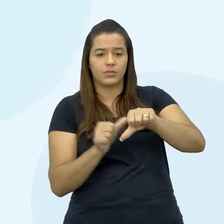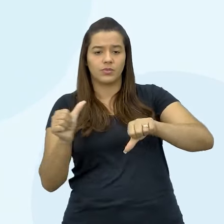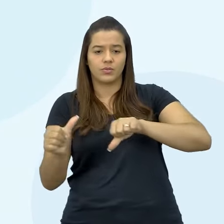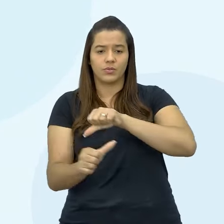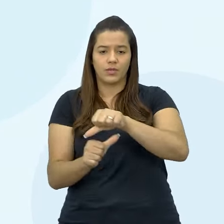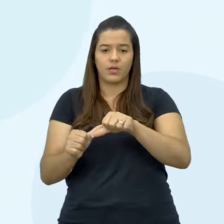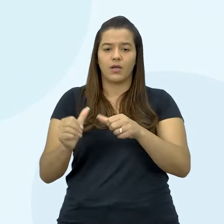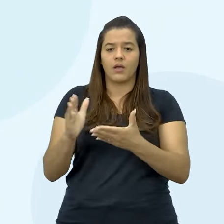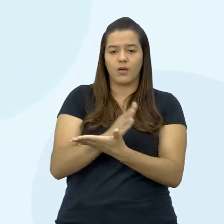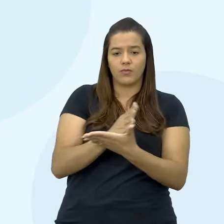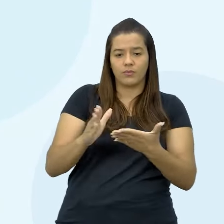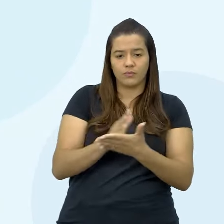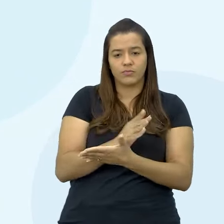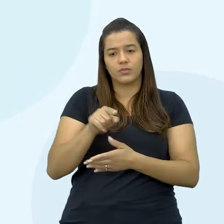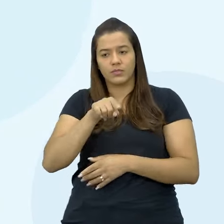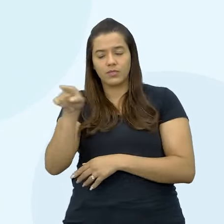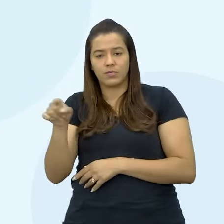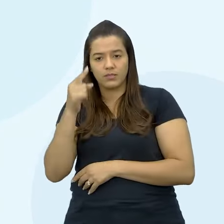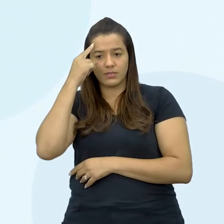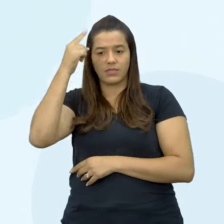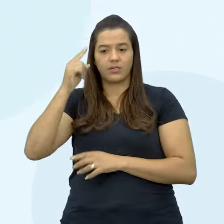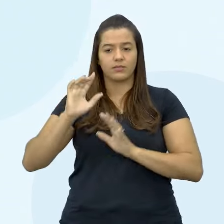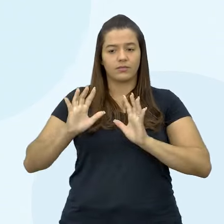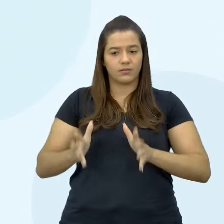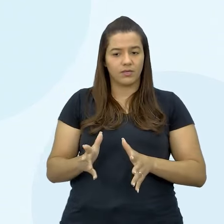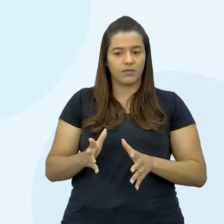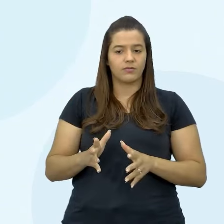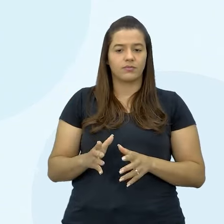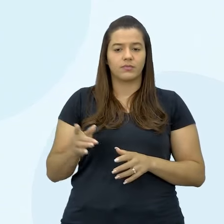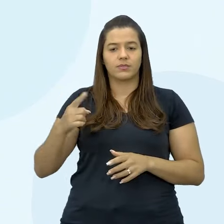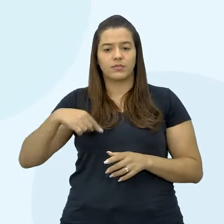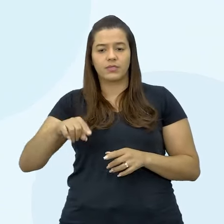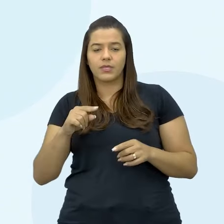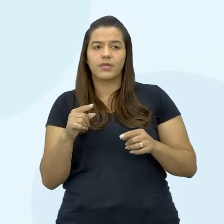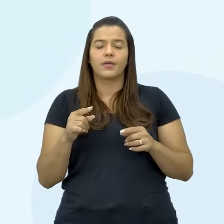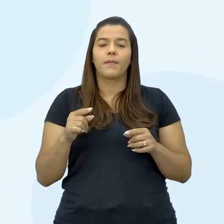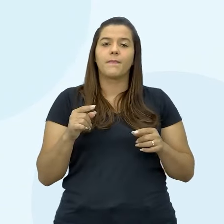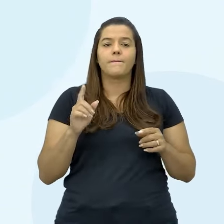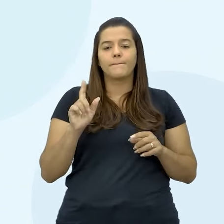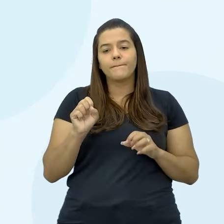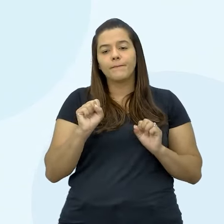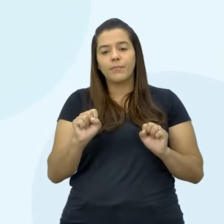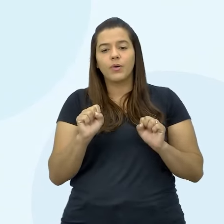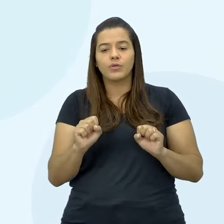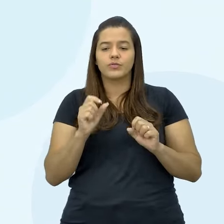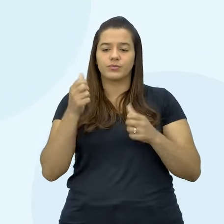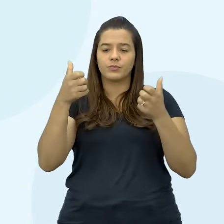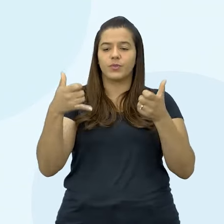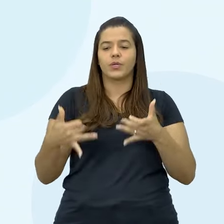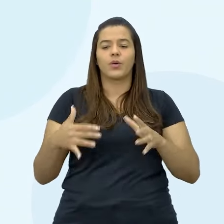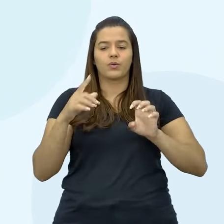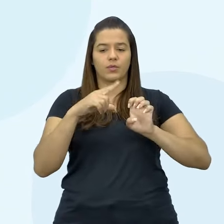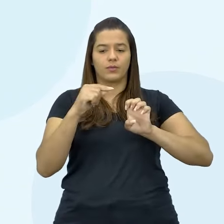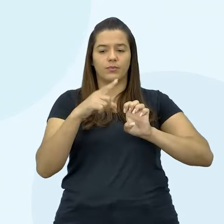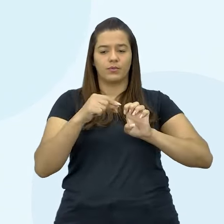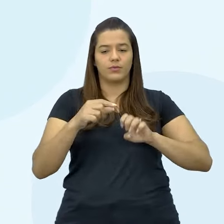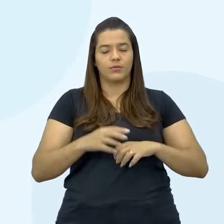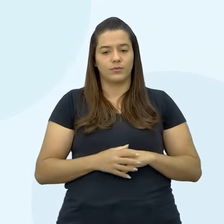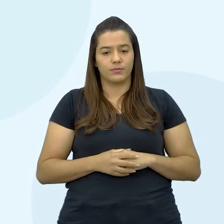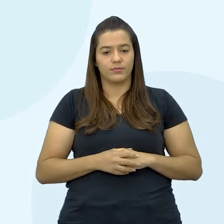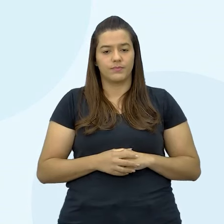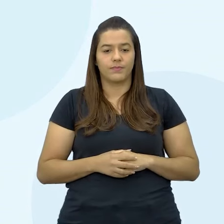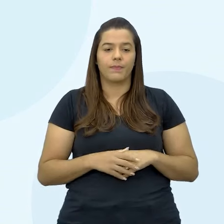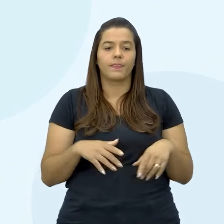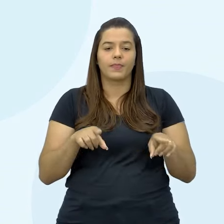levantaram e as ideias que realmente coincidem com o que é o empreendedorismo. Então, aproveite